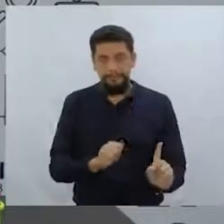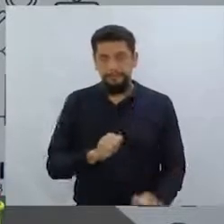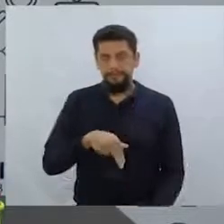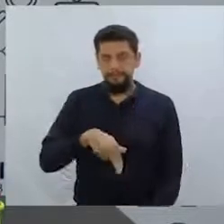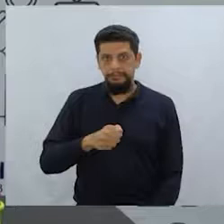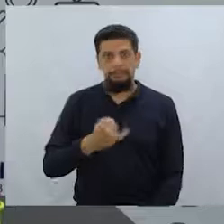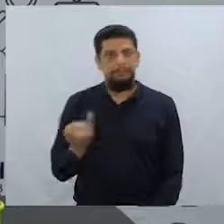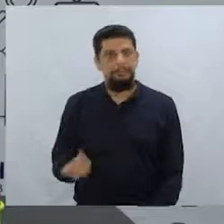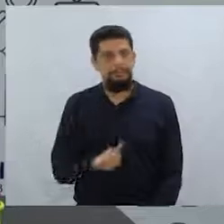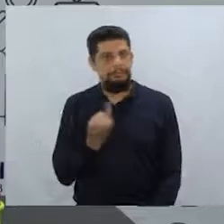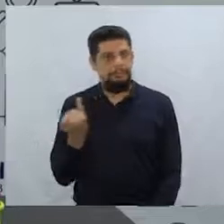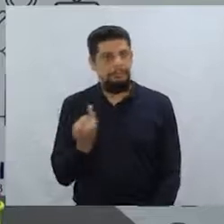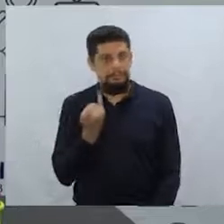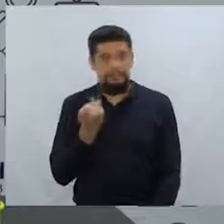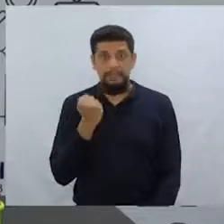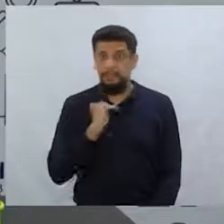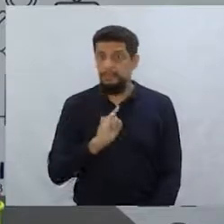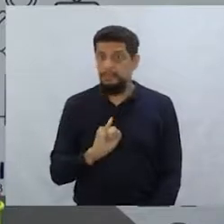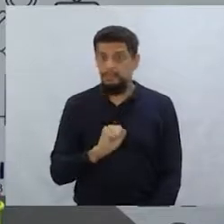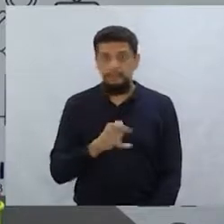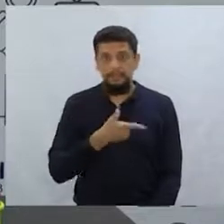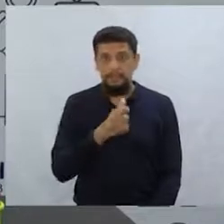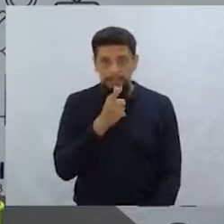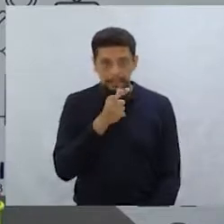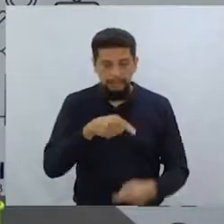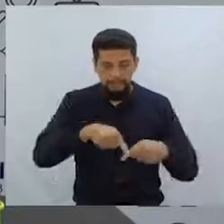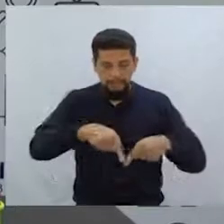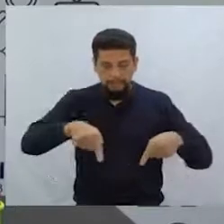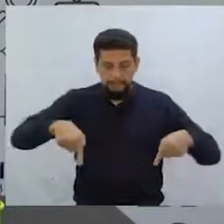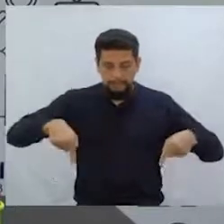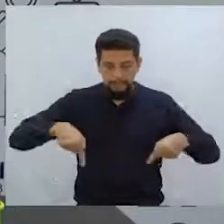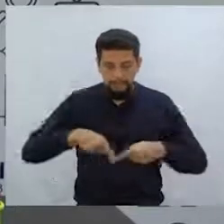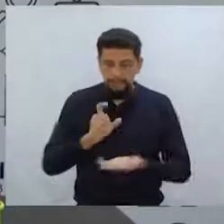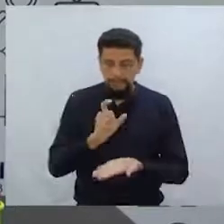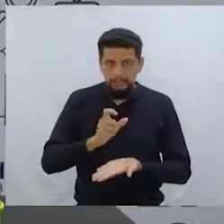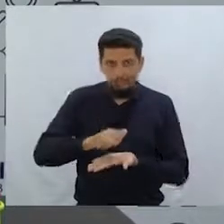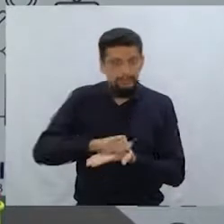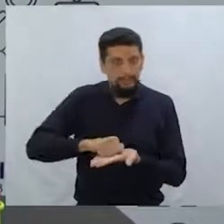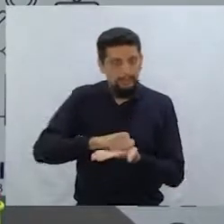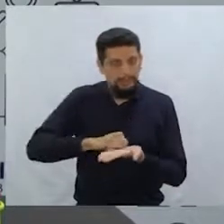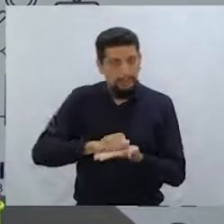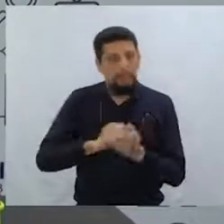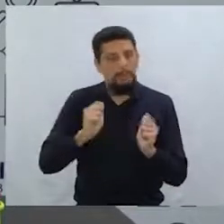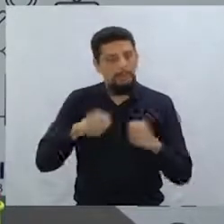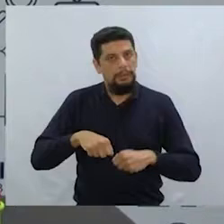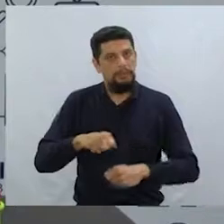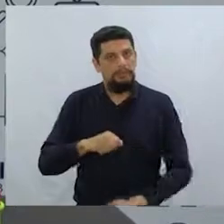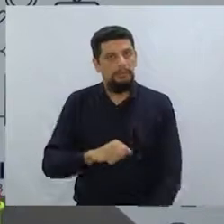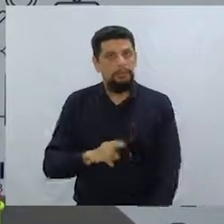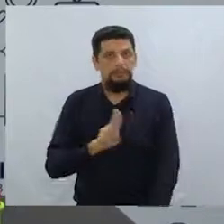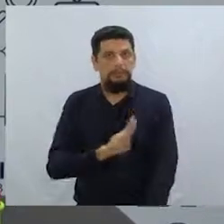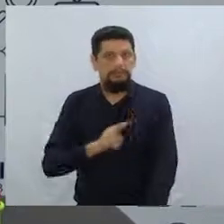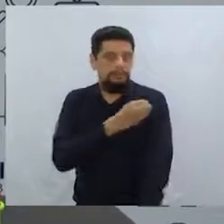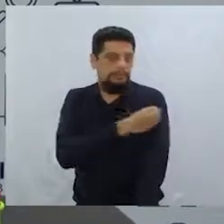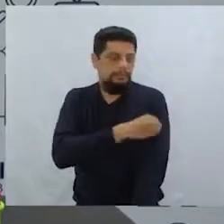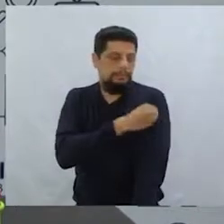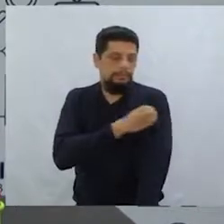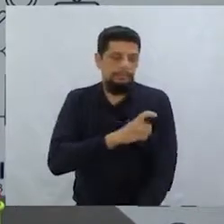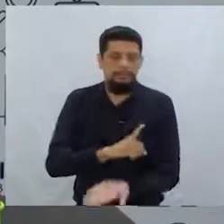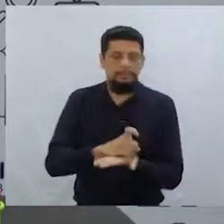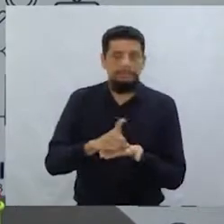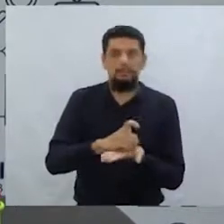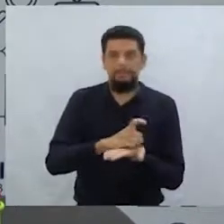Obrigada, Ana. É importante, se não tivermos como lavar as nossas mãos, podemos higienizar da